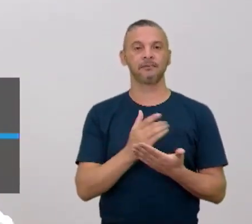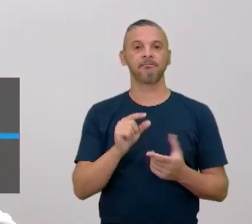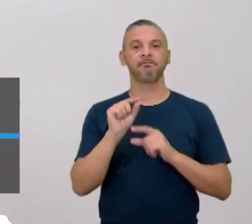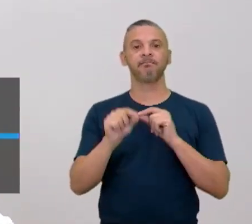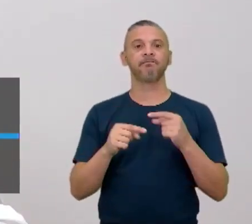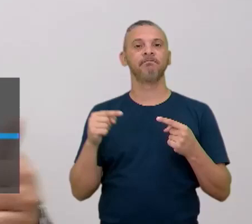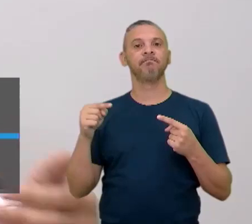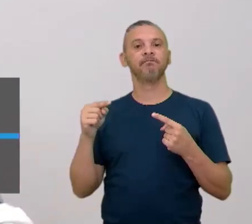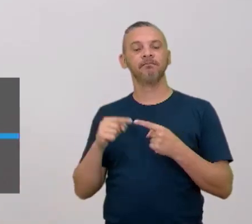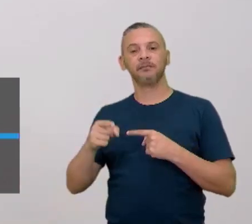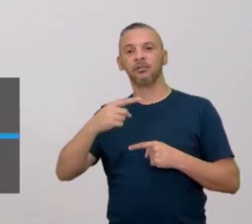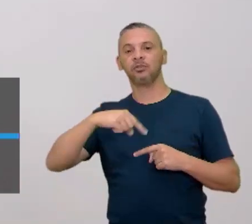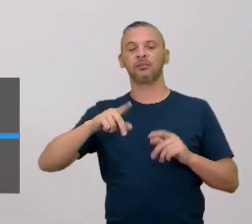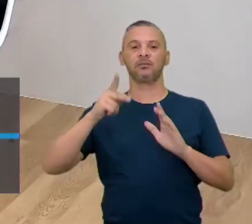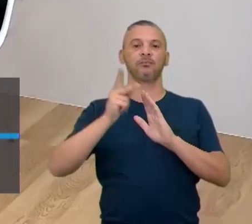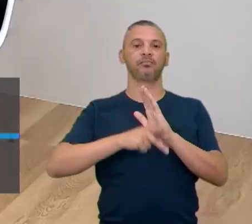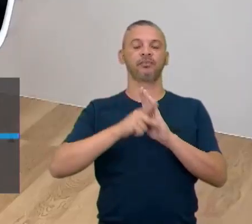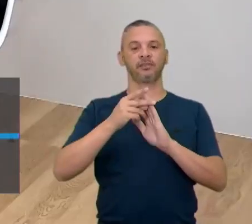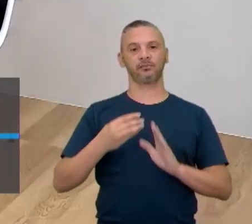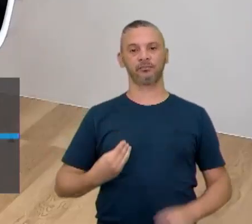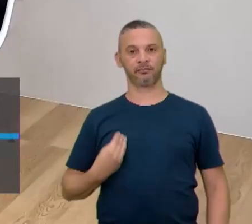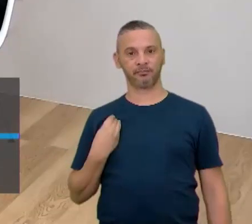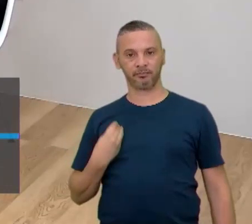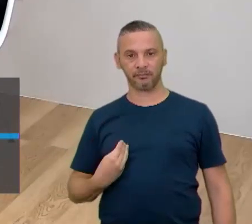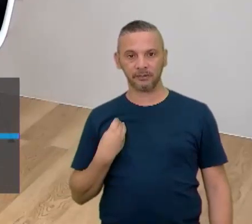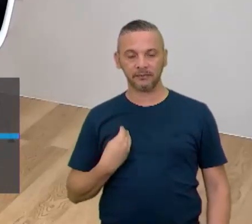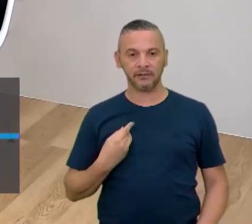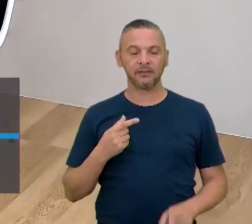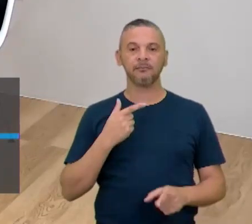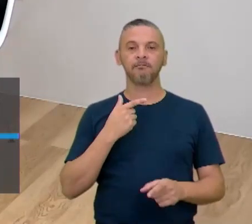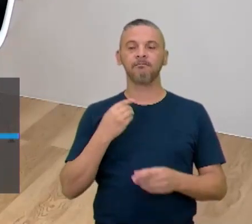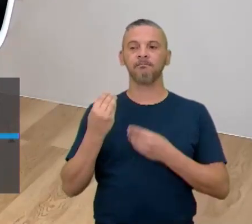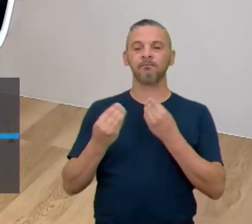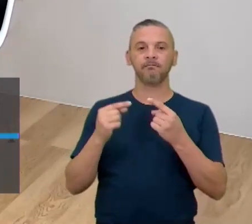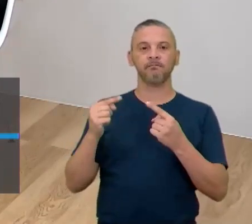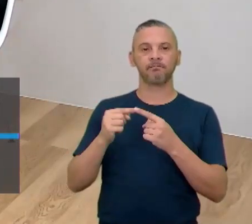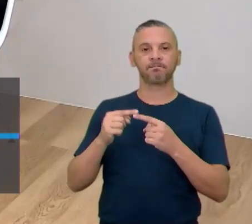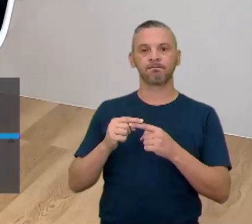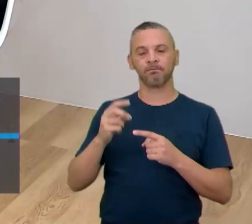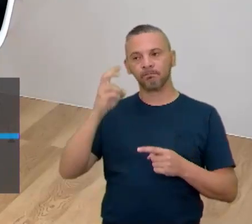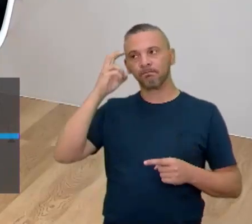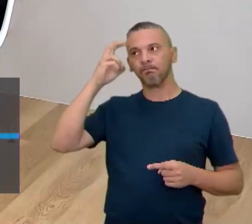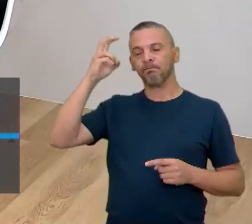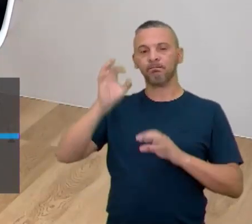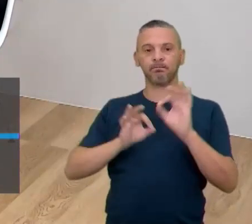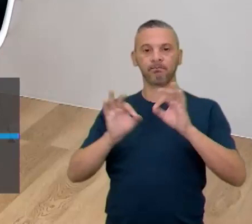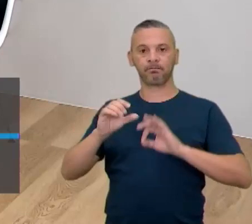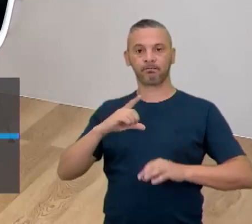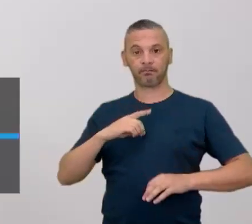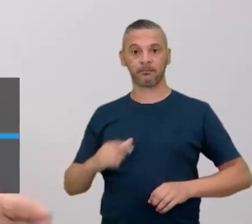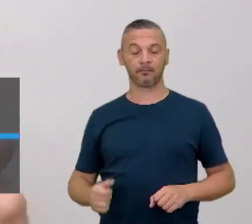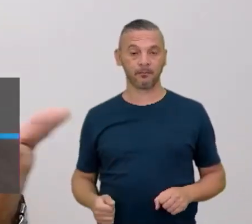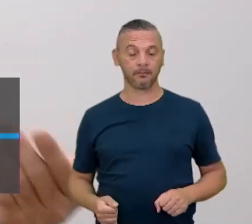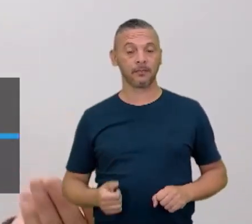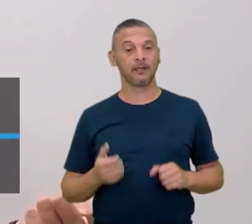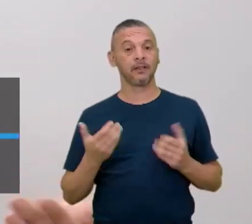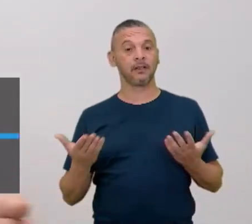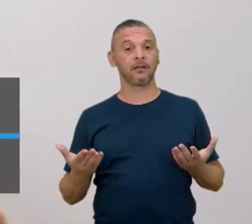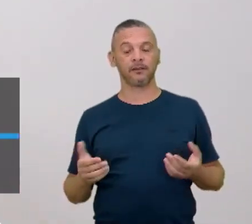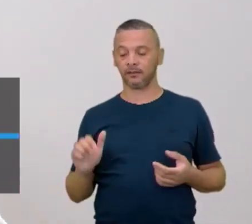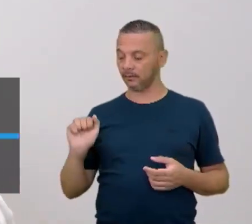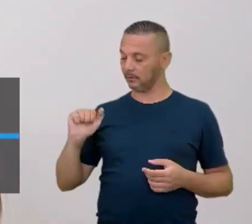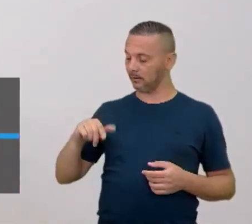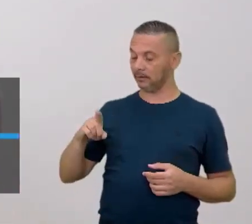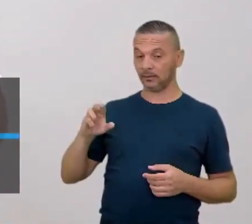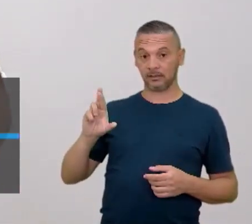compromete os nossos projetos de vida e os nossos desempenhos intelectuais. Né? Sim. Então, o que o